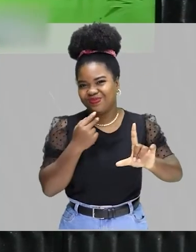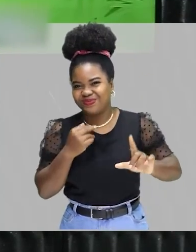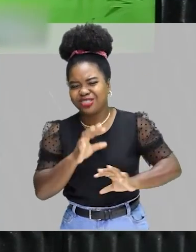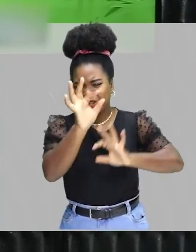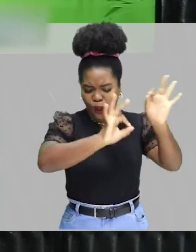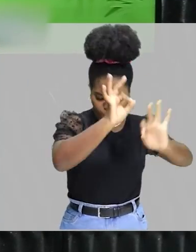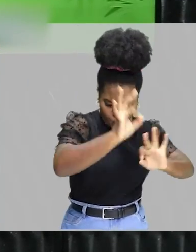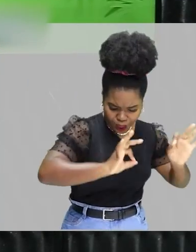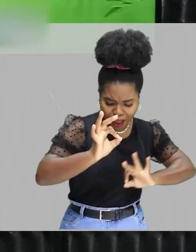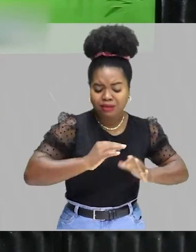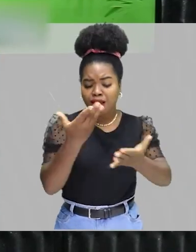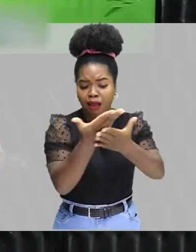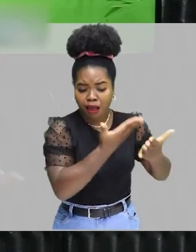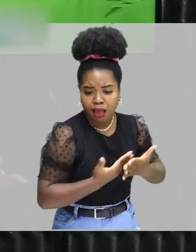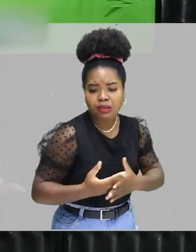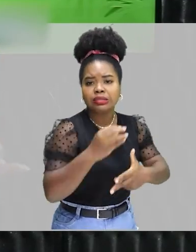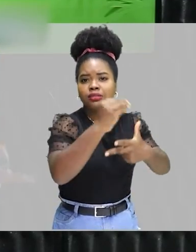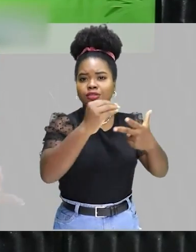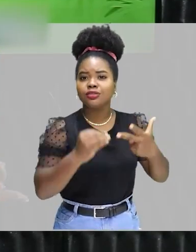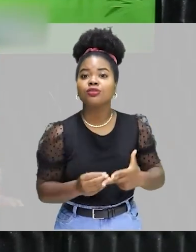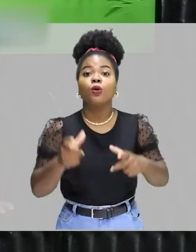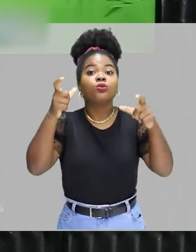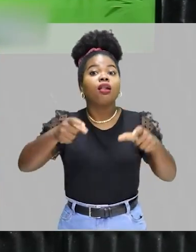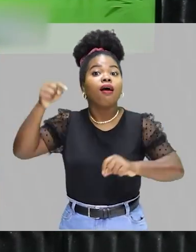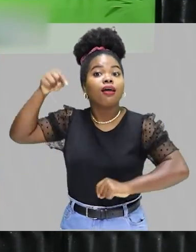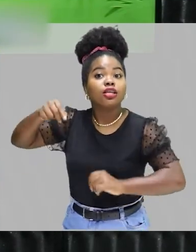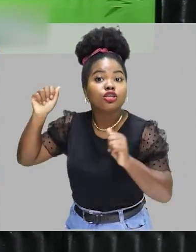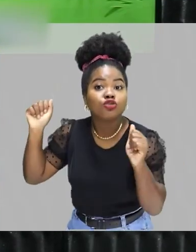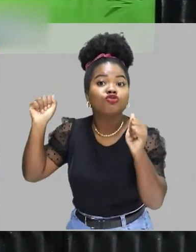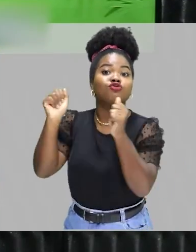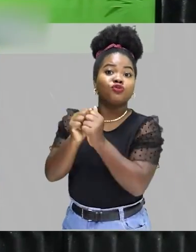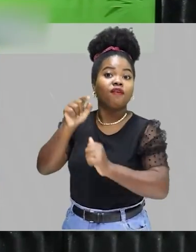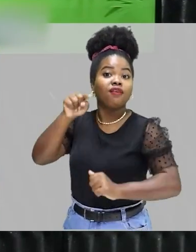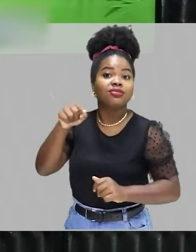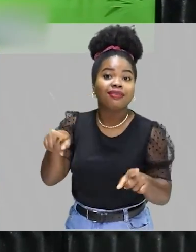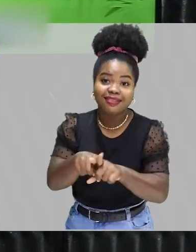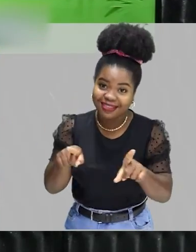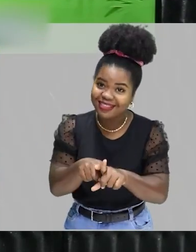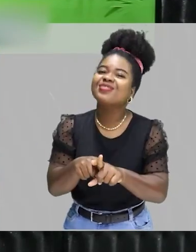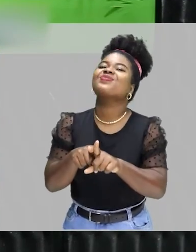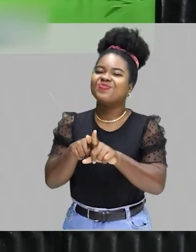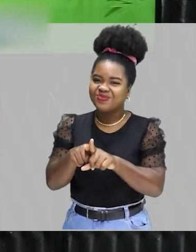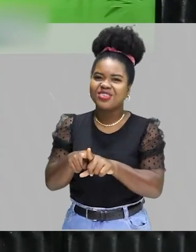preparando para o Enem, o seu lugar é aqui. Você também é um